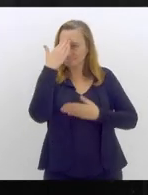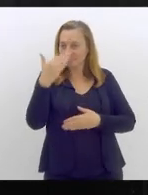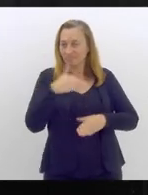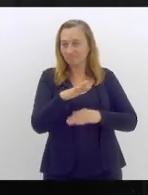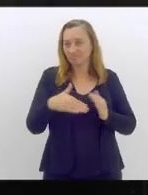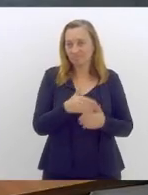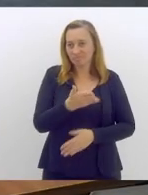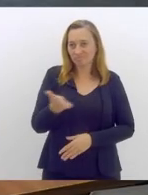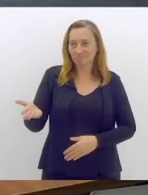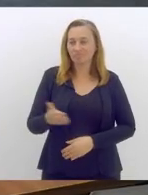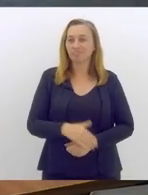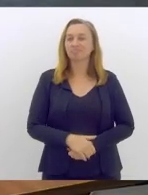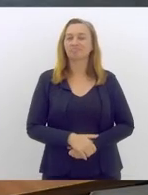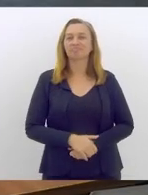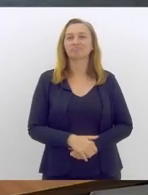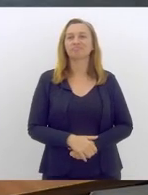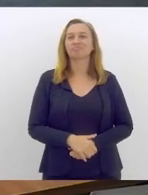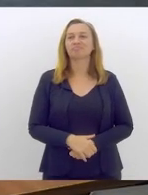todos